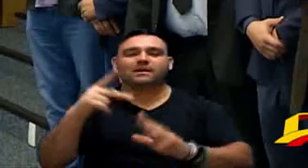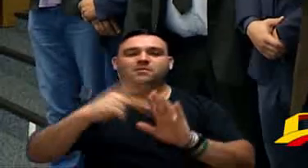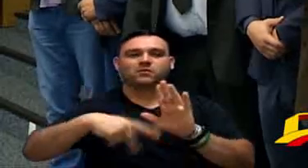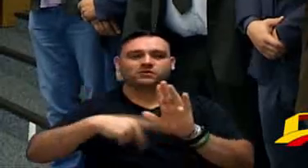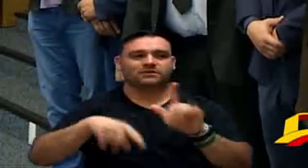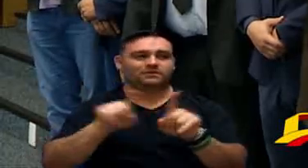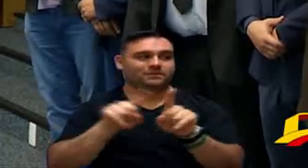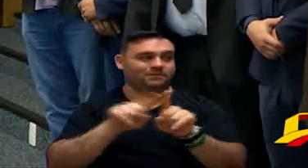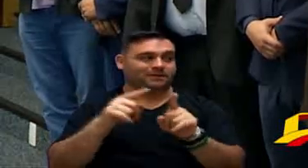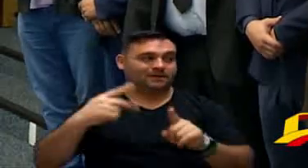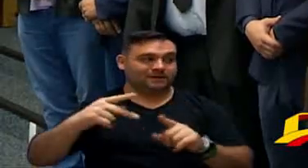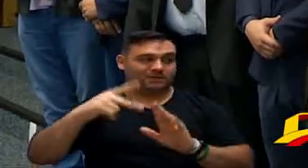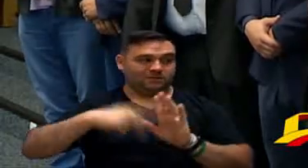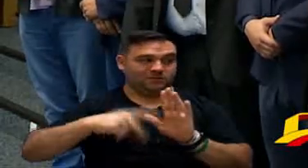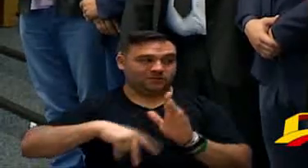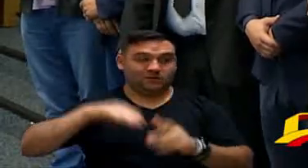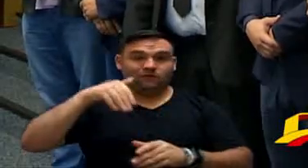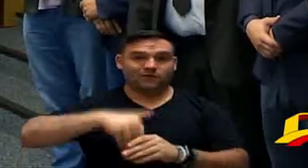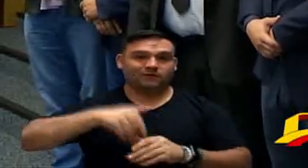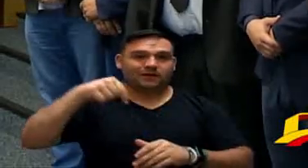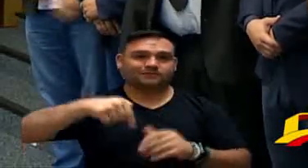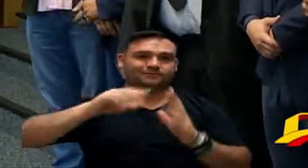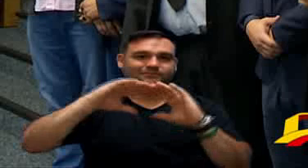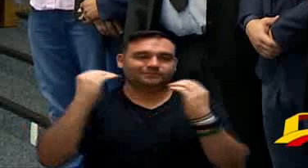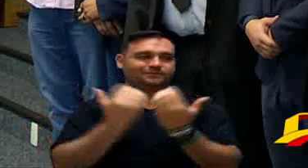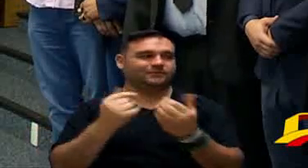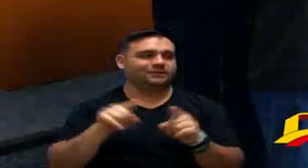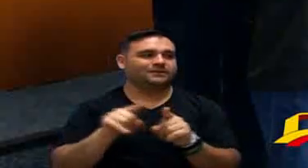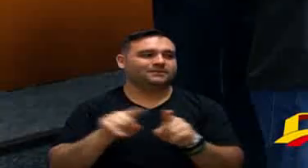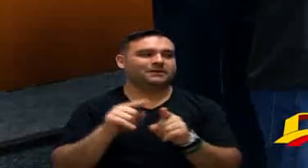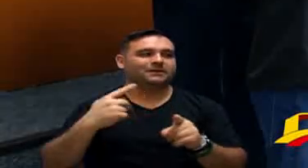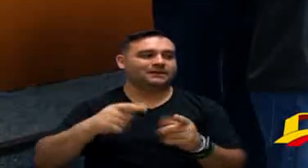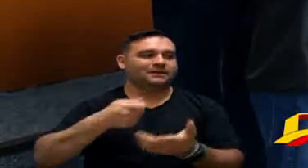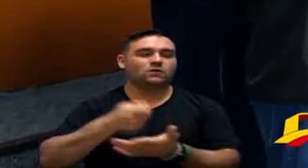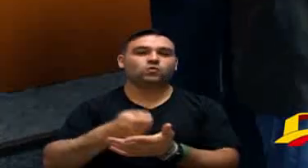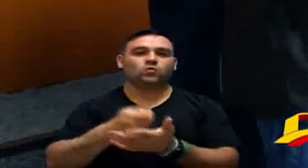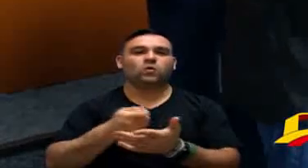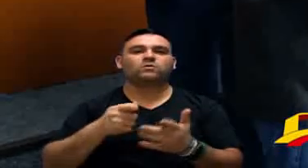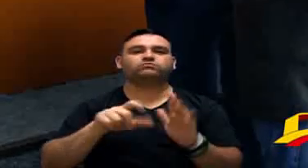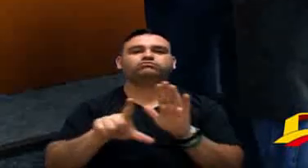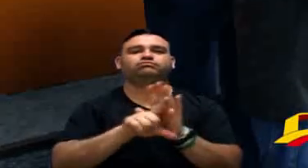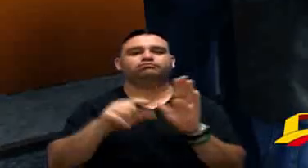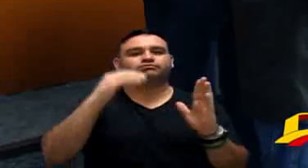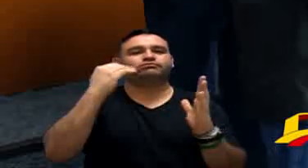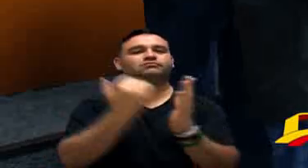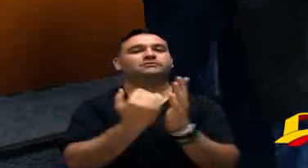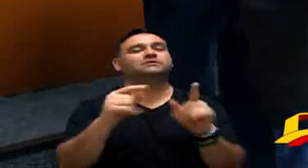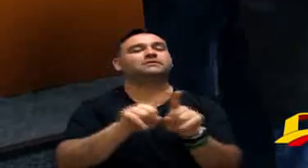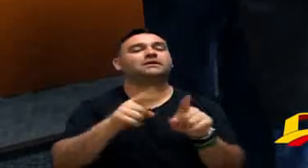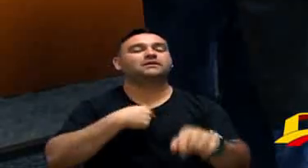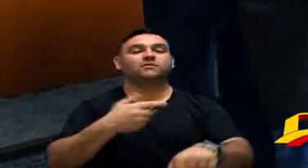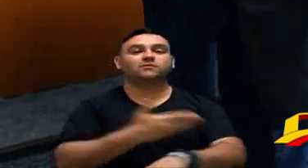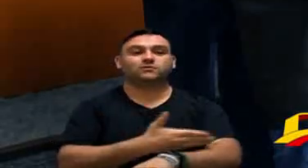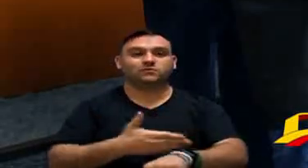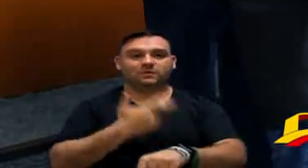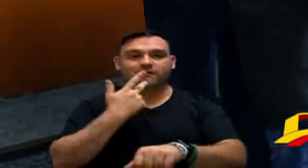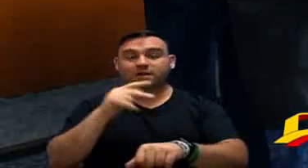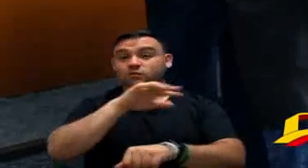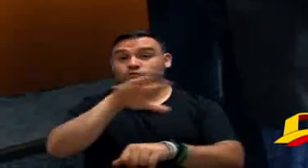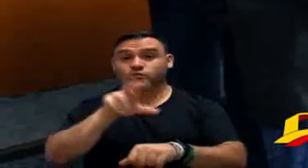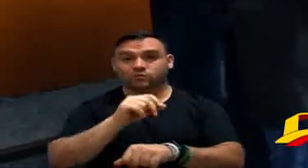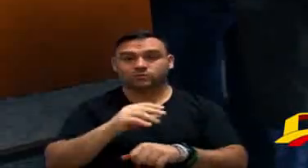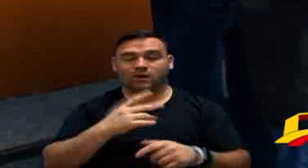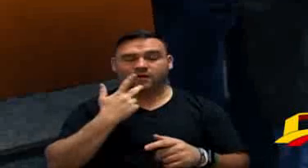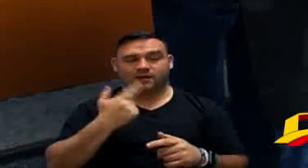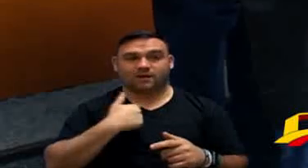e os projetos que são votados por ele pelo Rigor que segue a nossa Constituição e eu costumo dizer Claudio para todo mundo